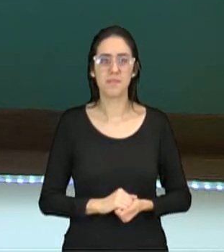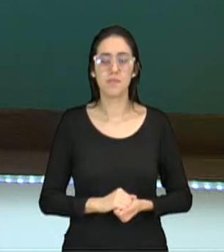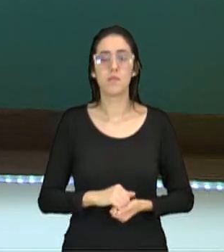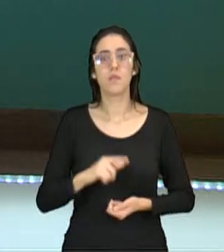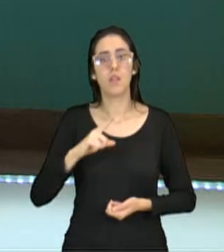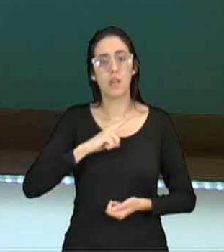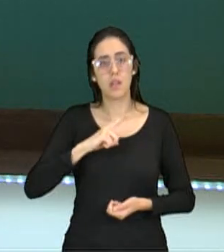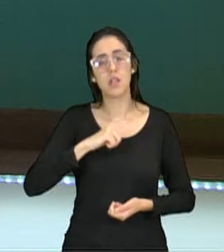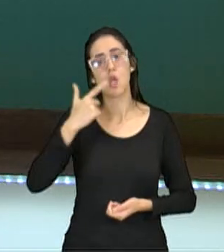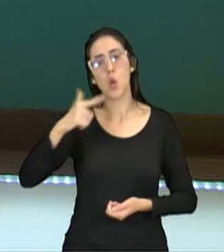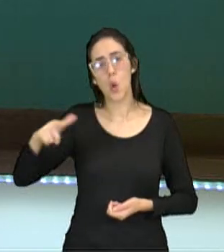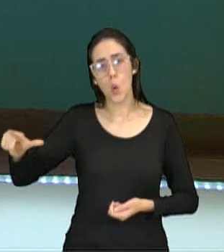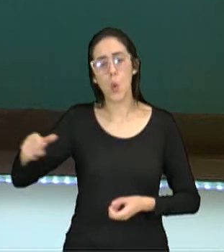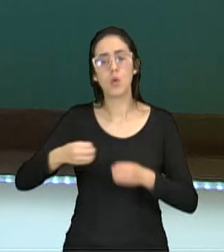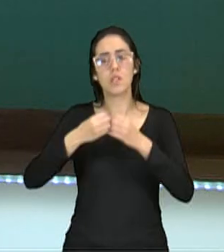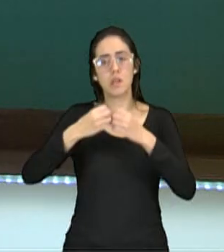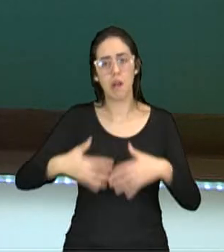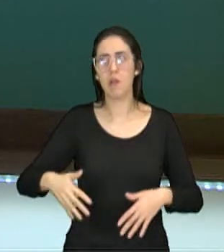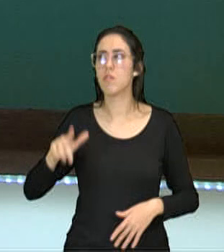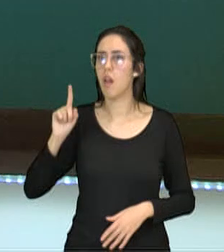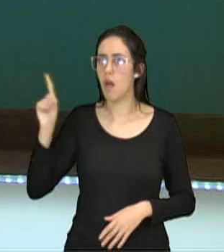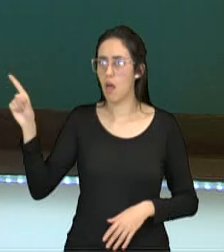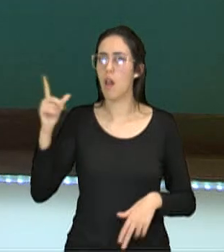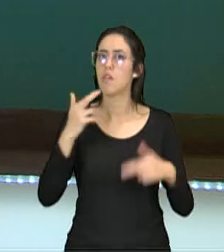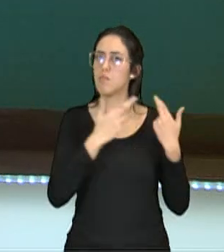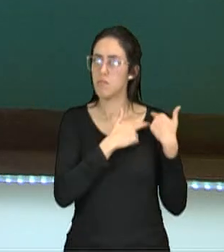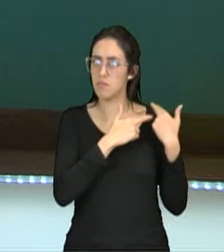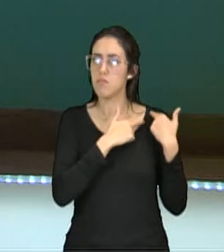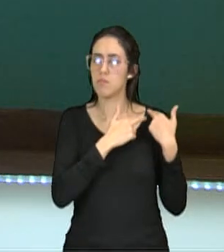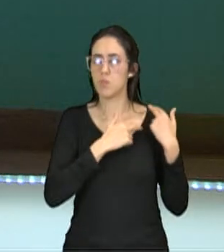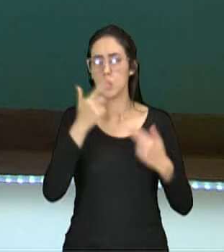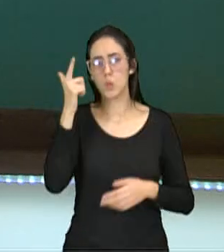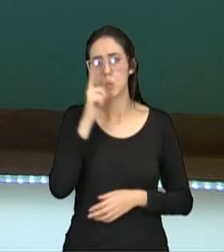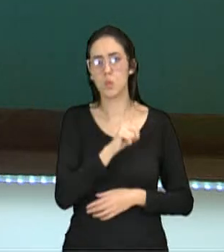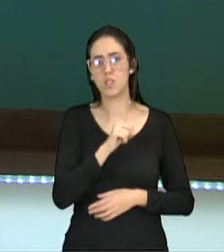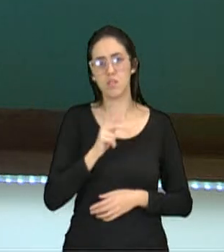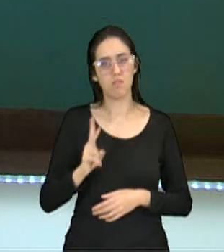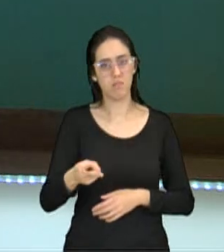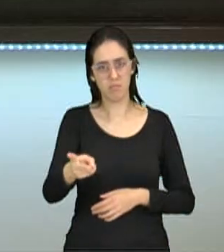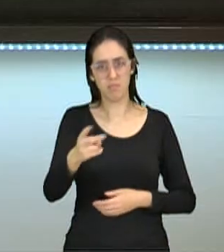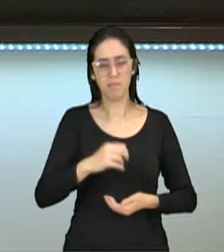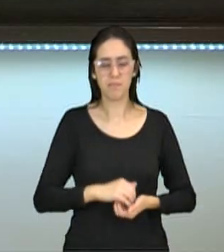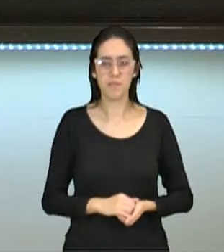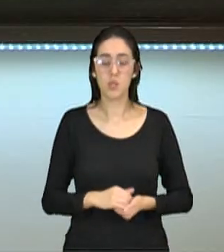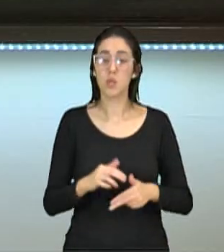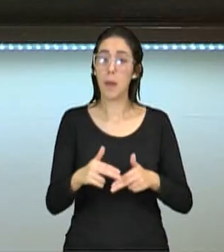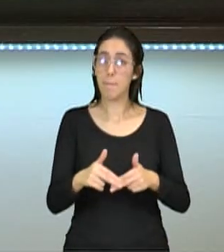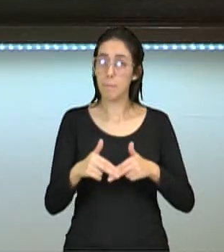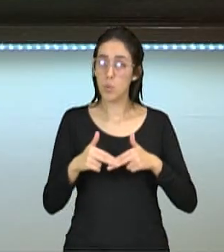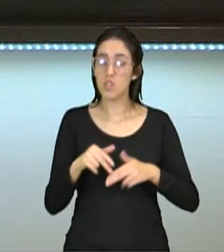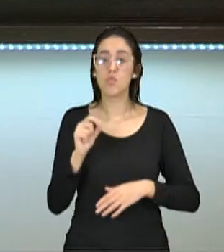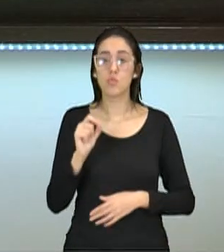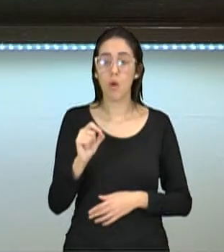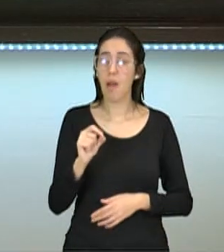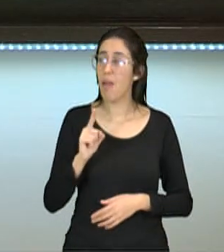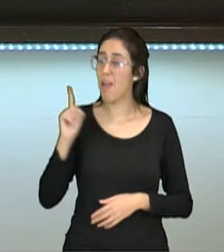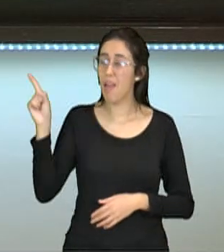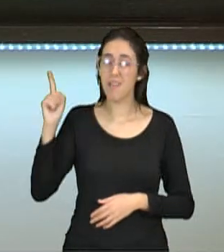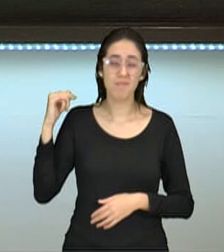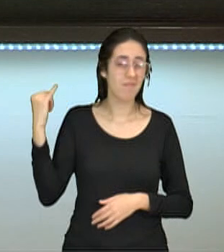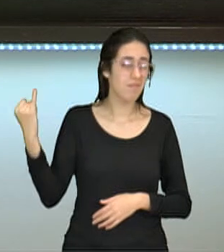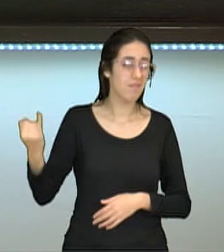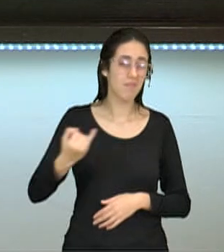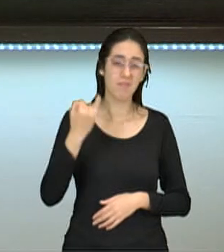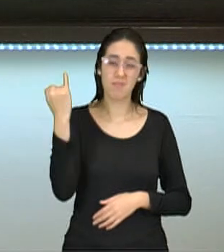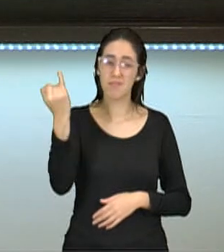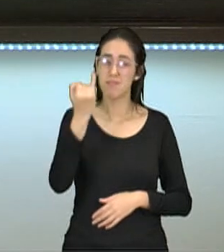de outras glândulas é ela que vai comandar outras glândulas. Por isso que ela é tão importante